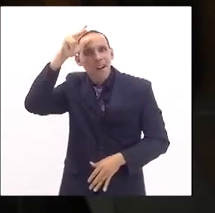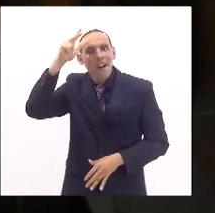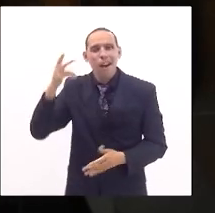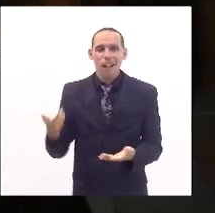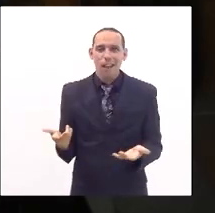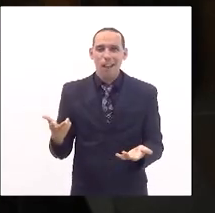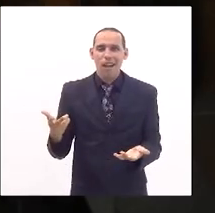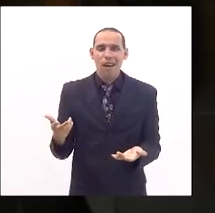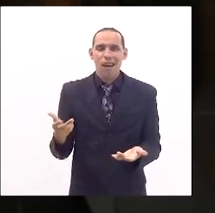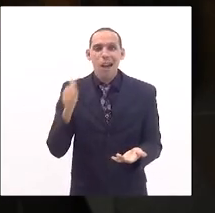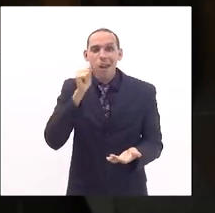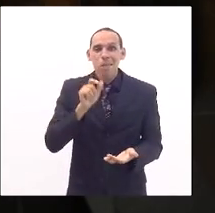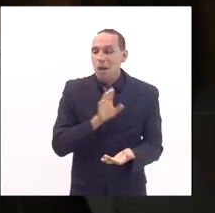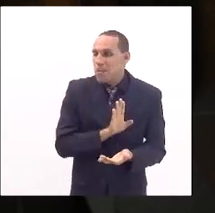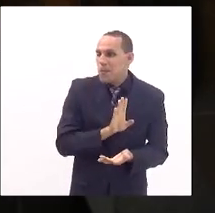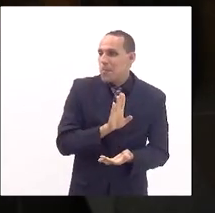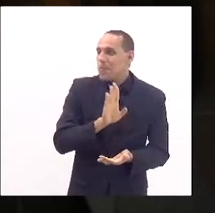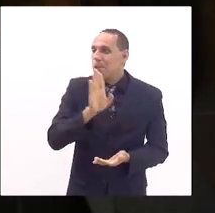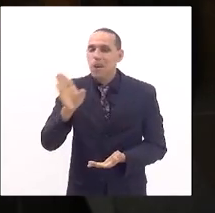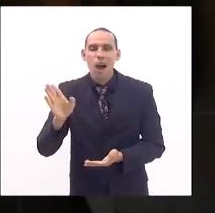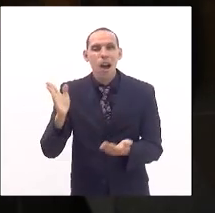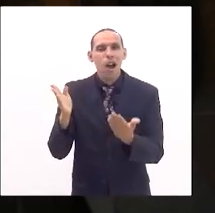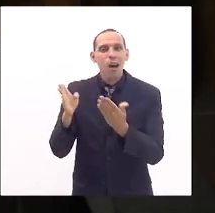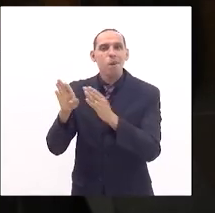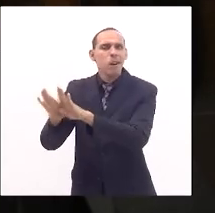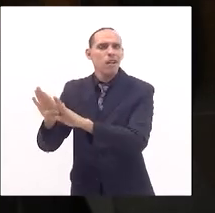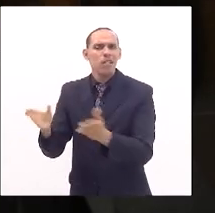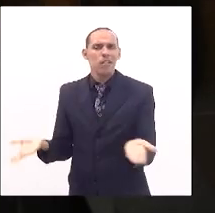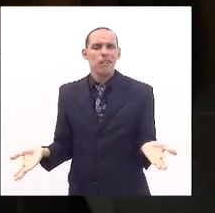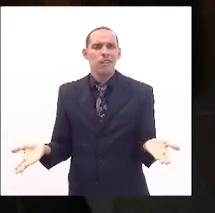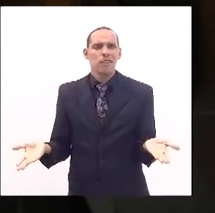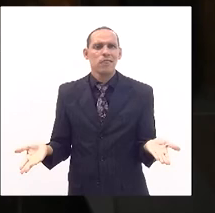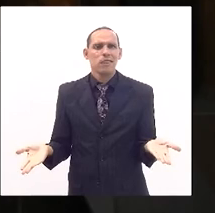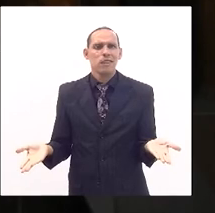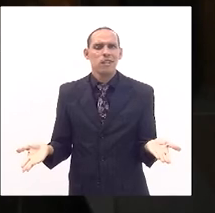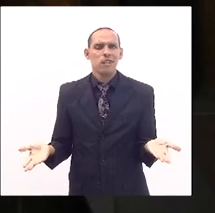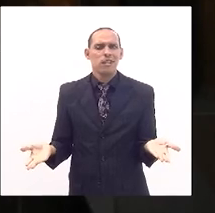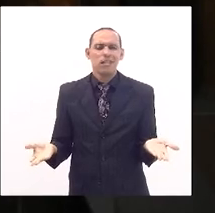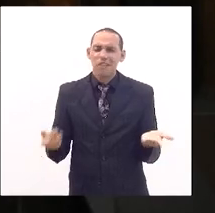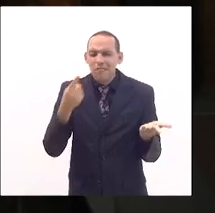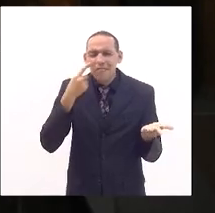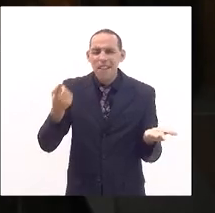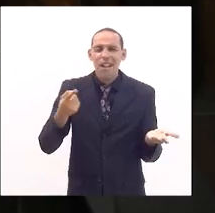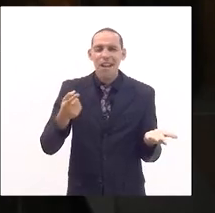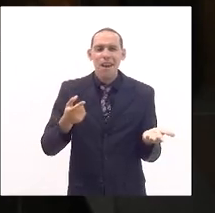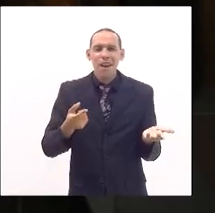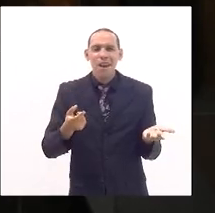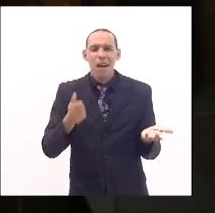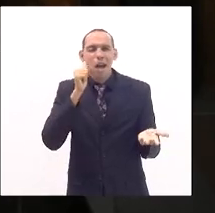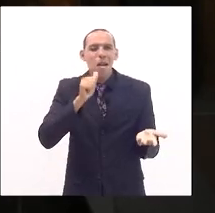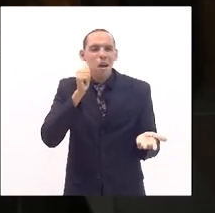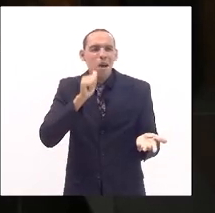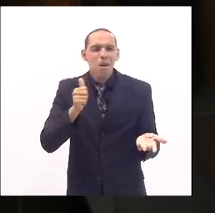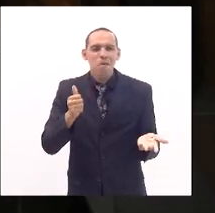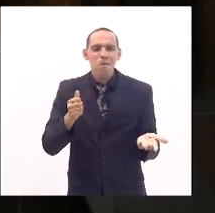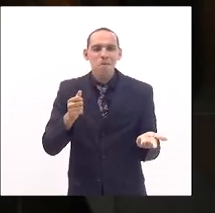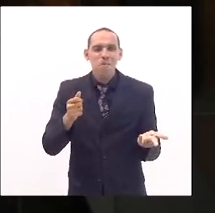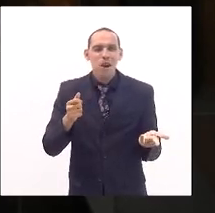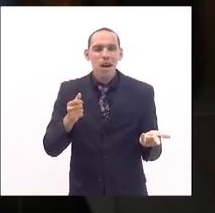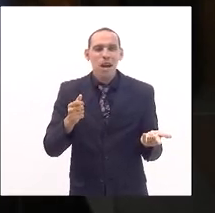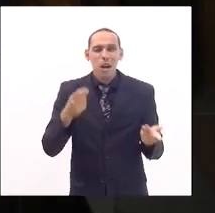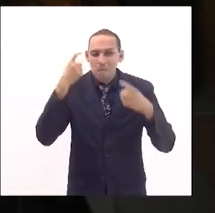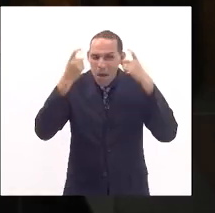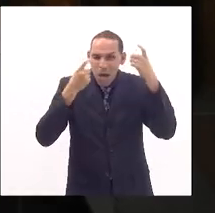tá prefeita fechou esse Hospital Presidente para você ver como é que ela se importa tanto com a vida